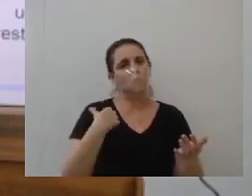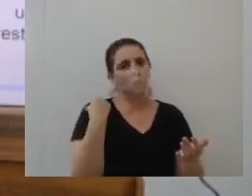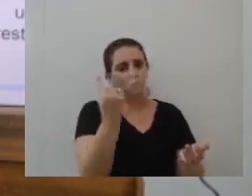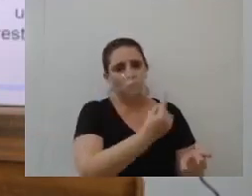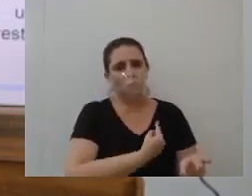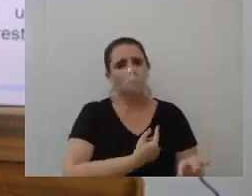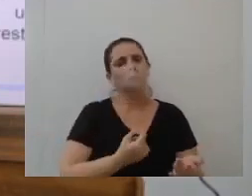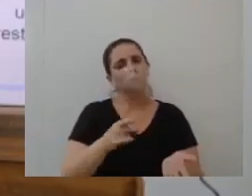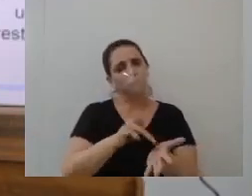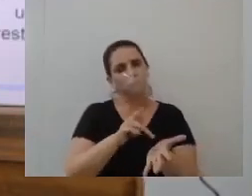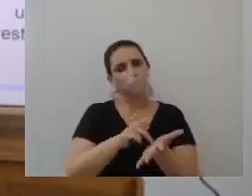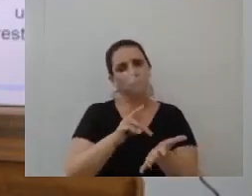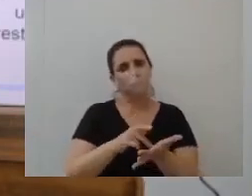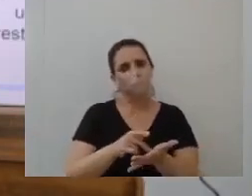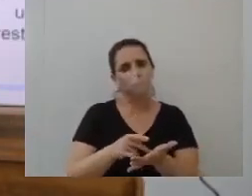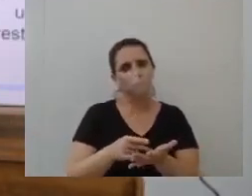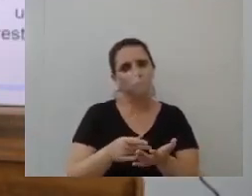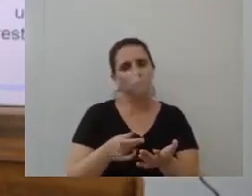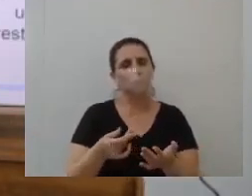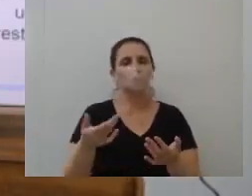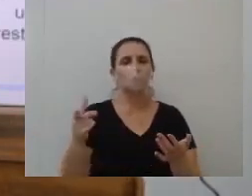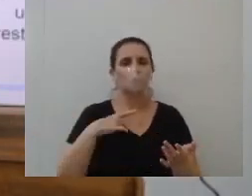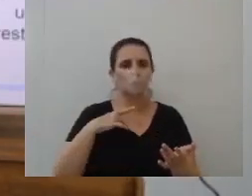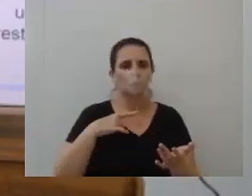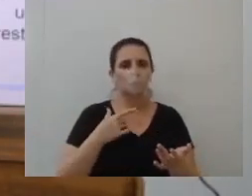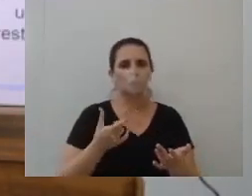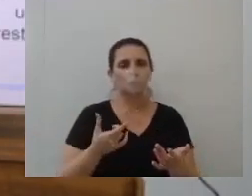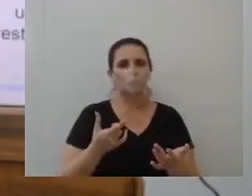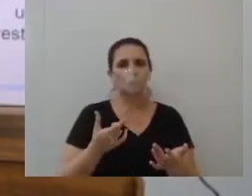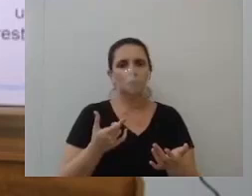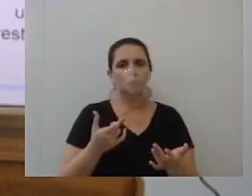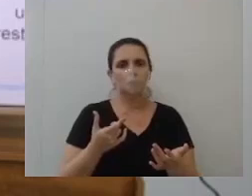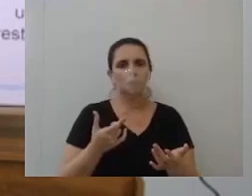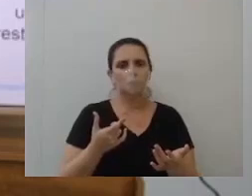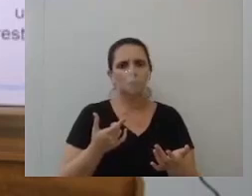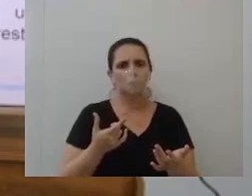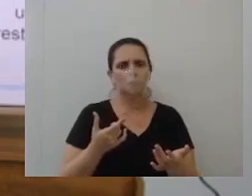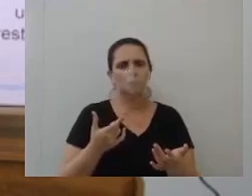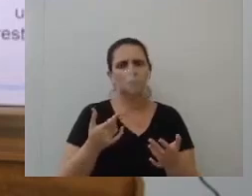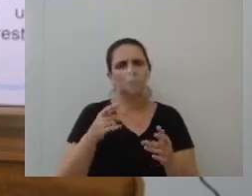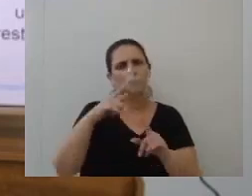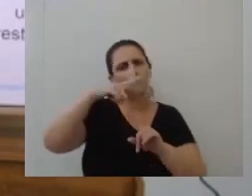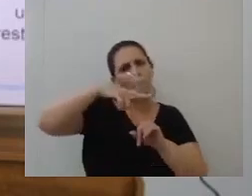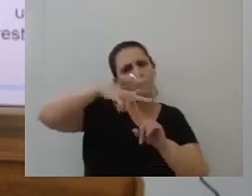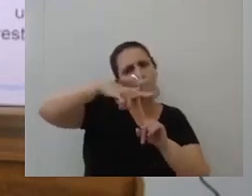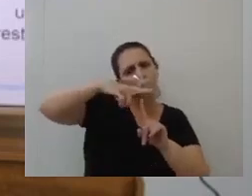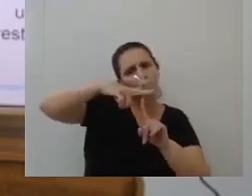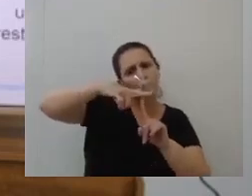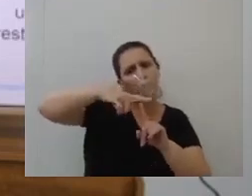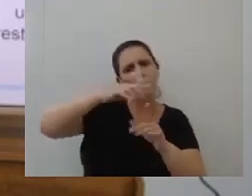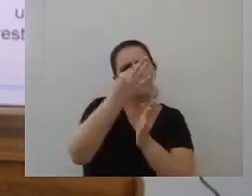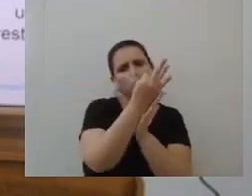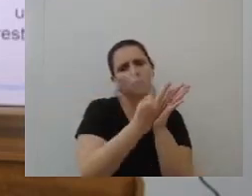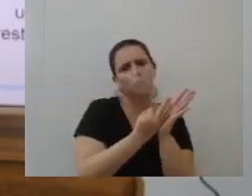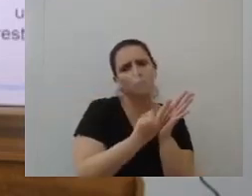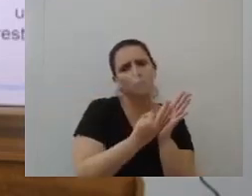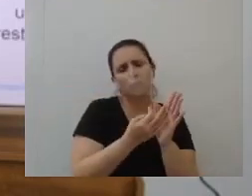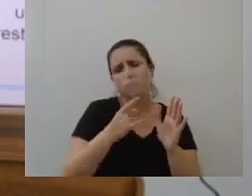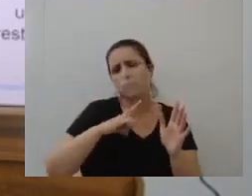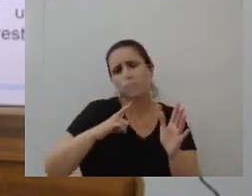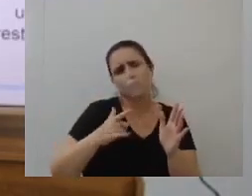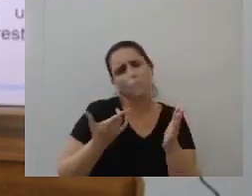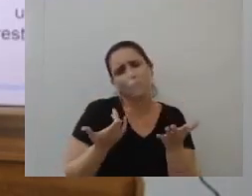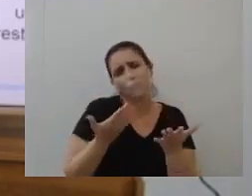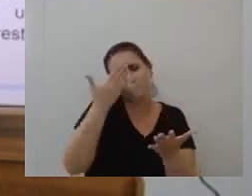estão realmente embarcando em um gênero textual ou em gêneros textuais que não